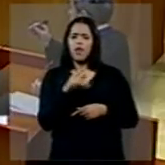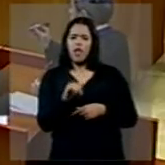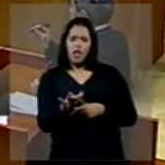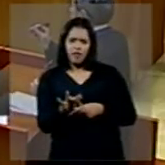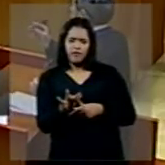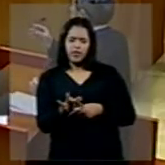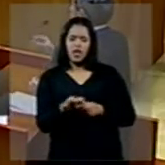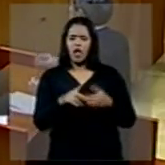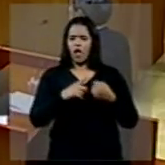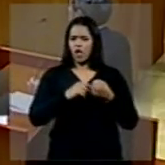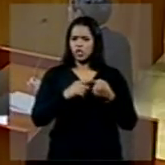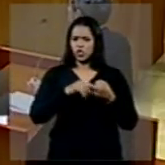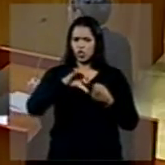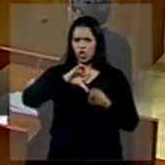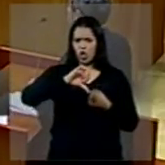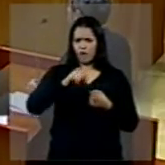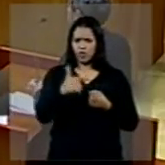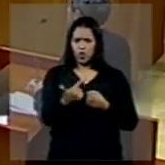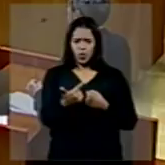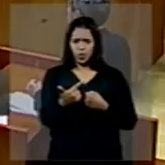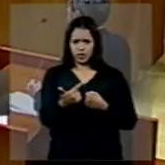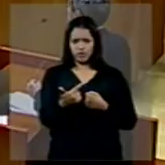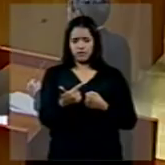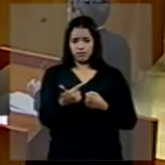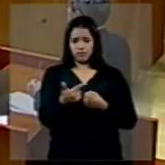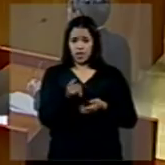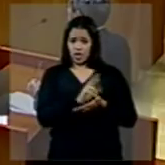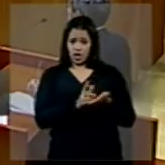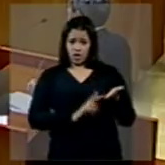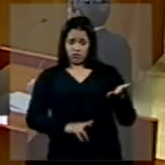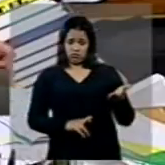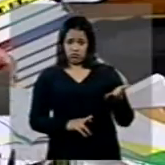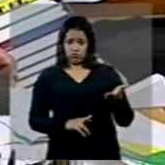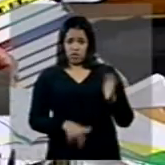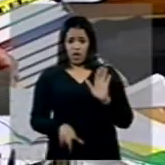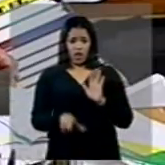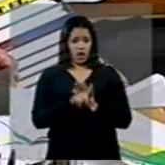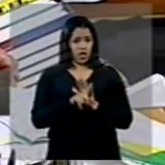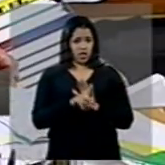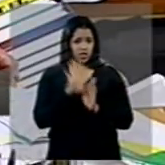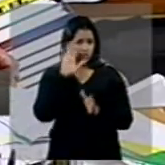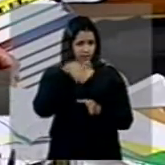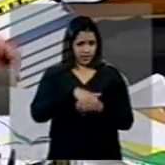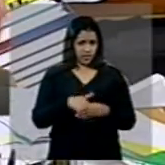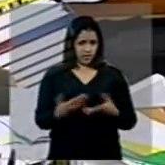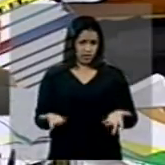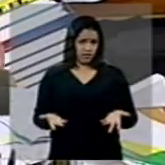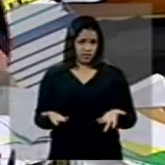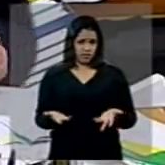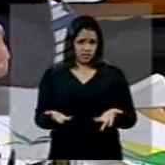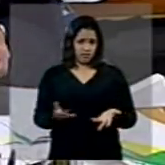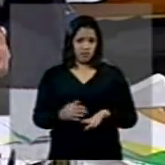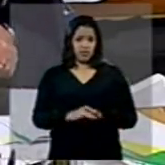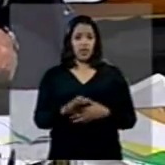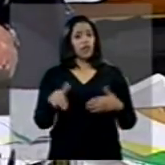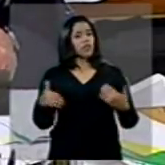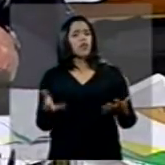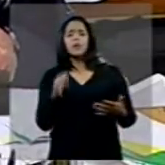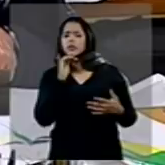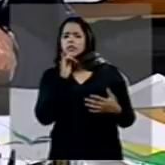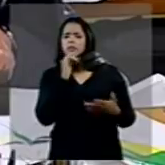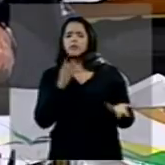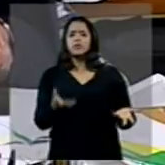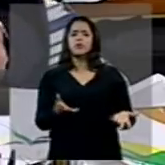artigo 92 evocado pelo relator da Lei das Eleições. Diante dessas